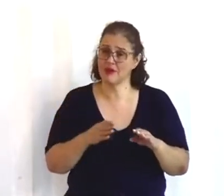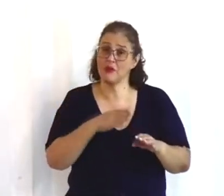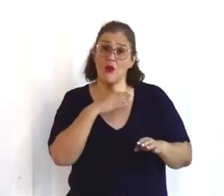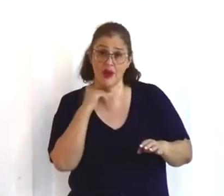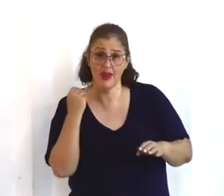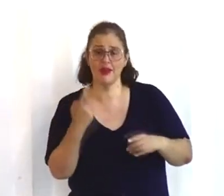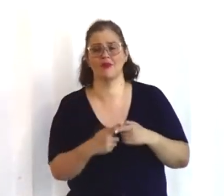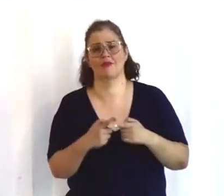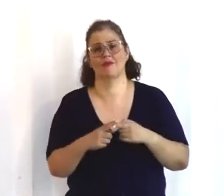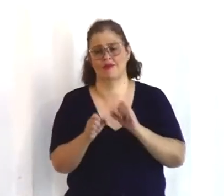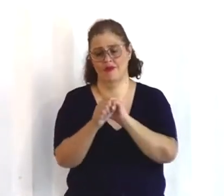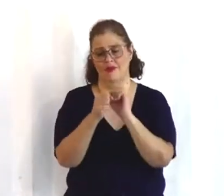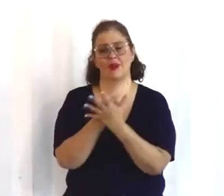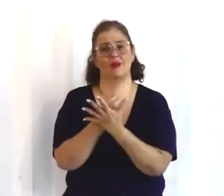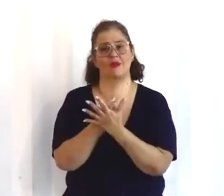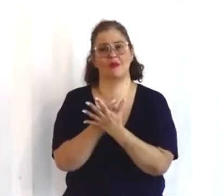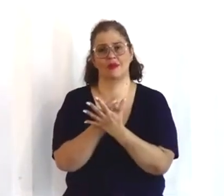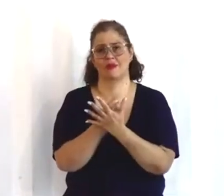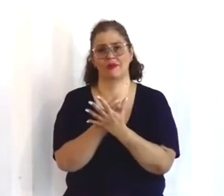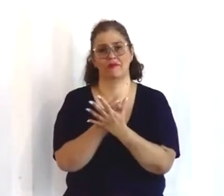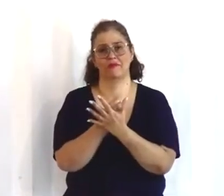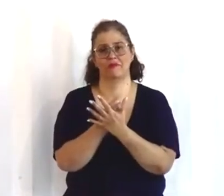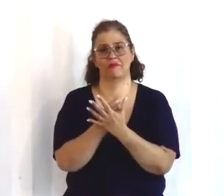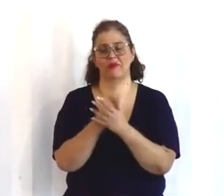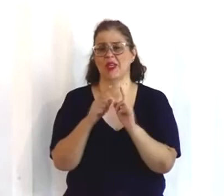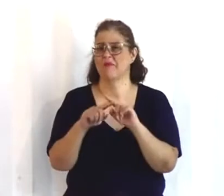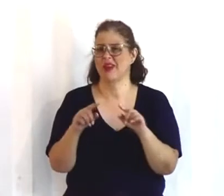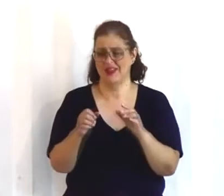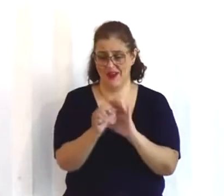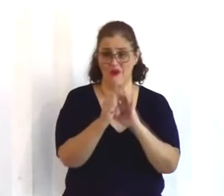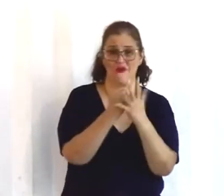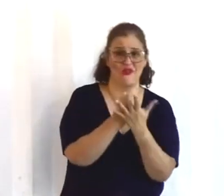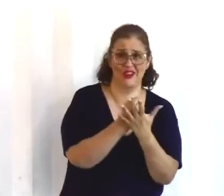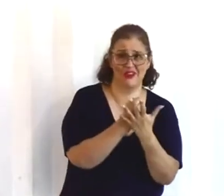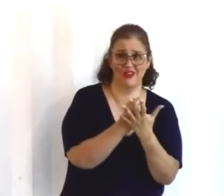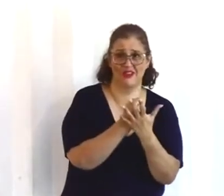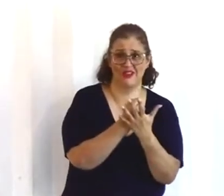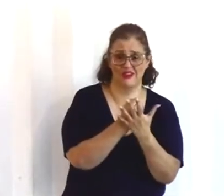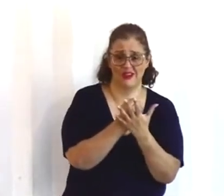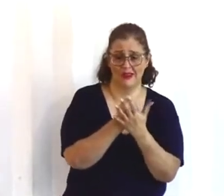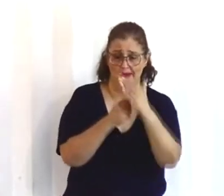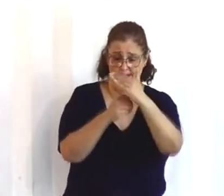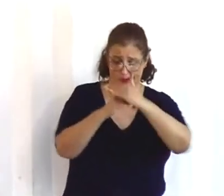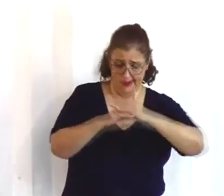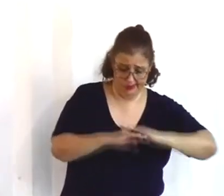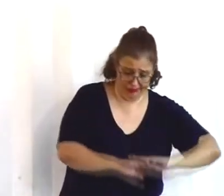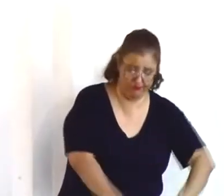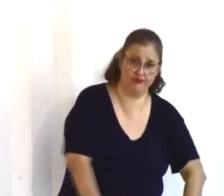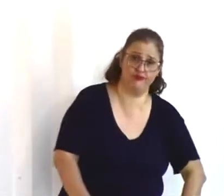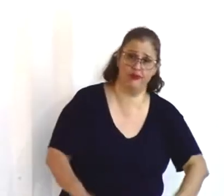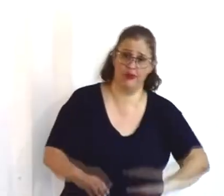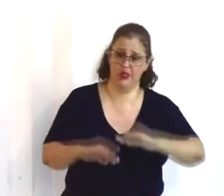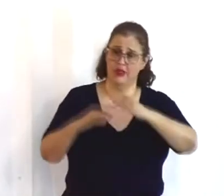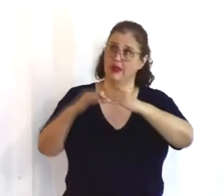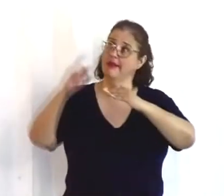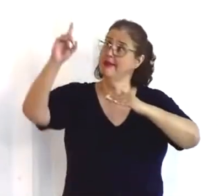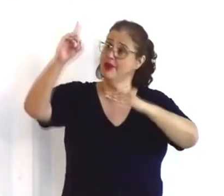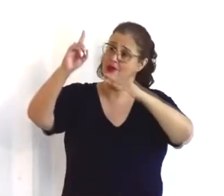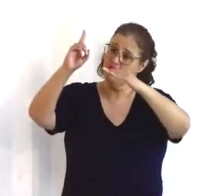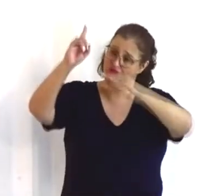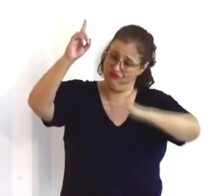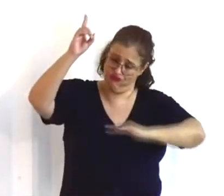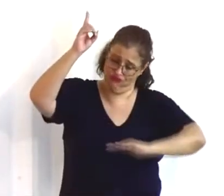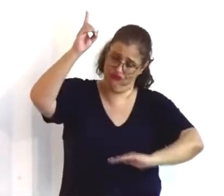controle de todas as coisas. A Covid não é maior do que o nosso Deus. Às vezes ficamos perplexos, choramos, perdendo os nossos entes